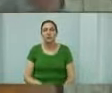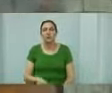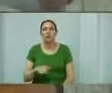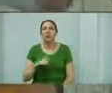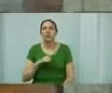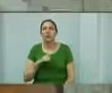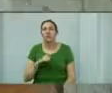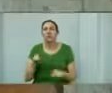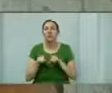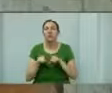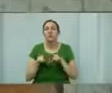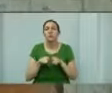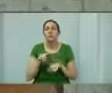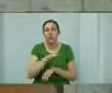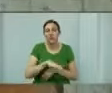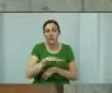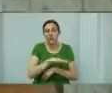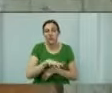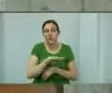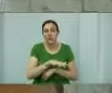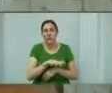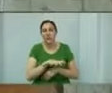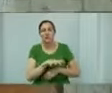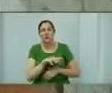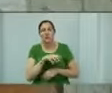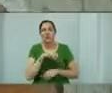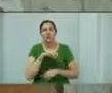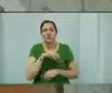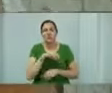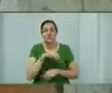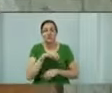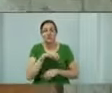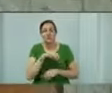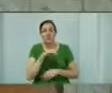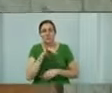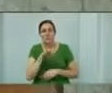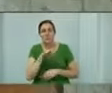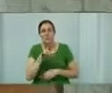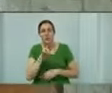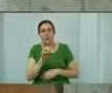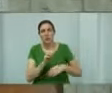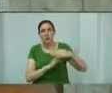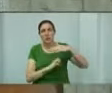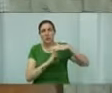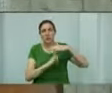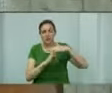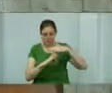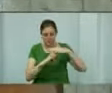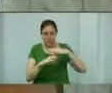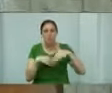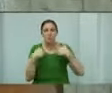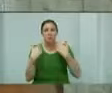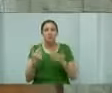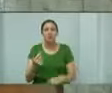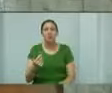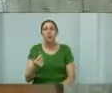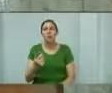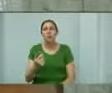empresas logo no trevo de acesso. Então, essa é a parte econômica que nós precisamos fazer. E